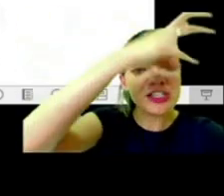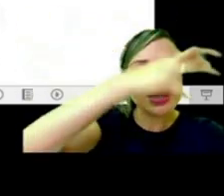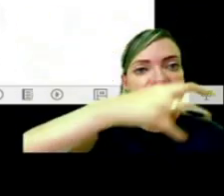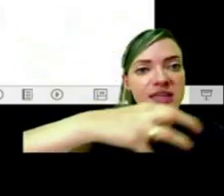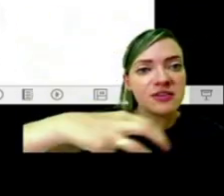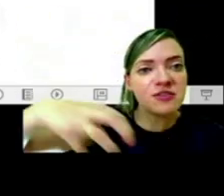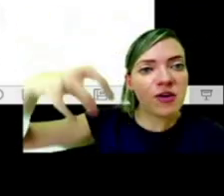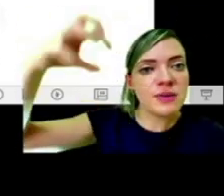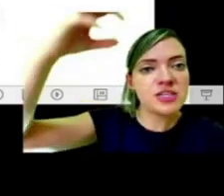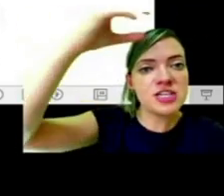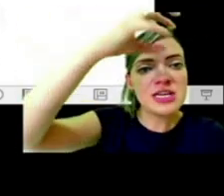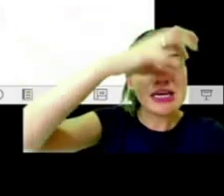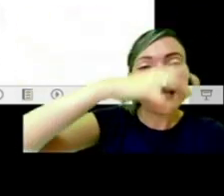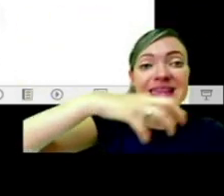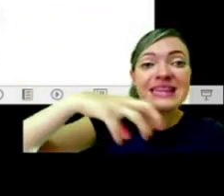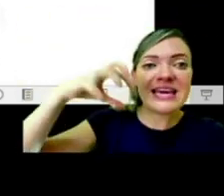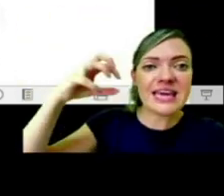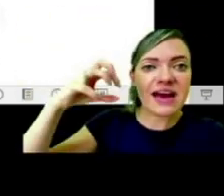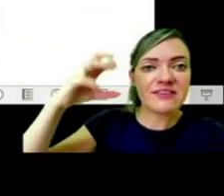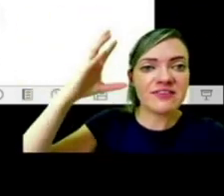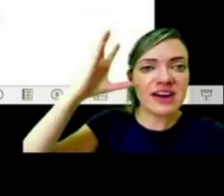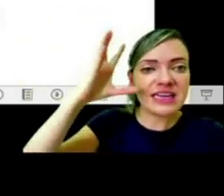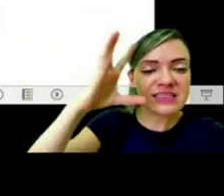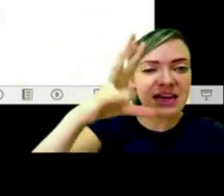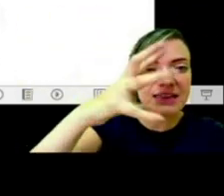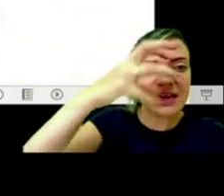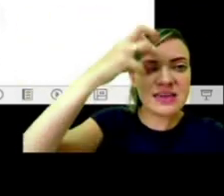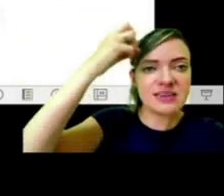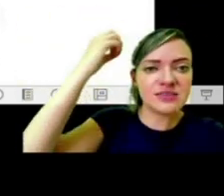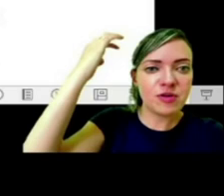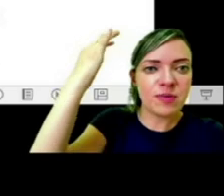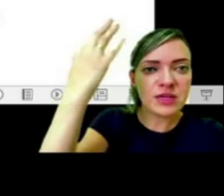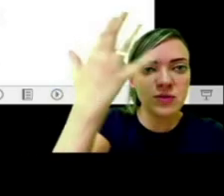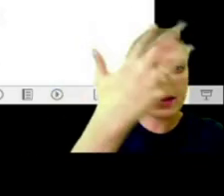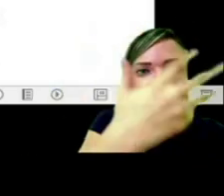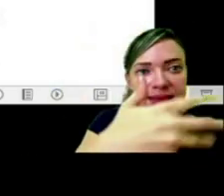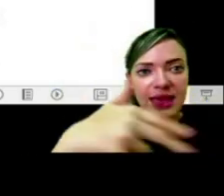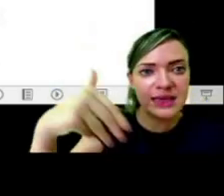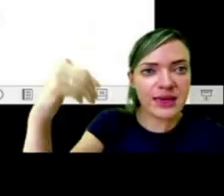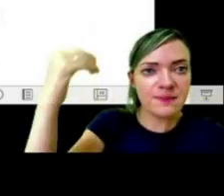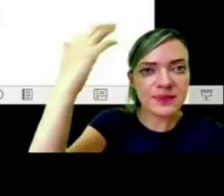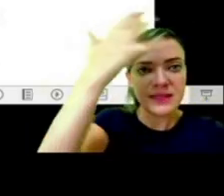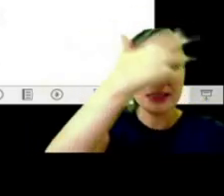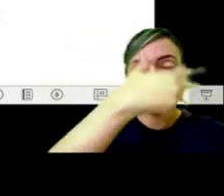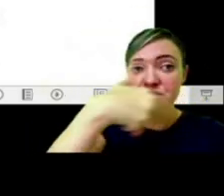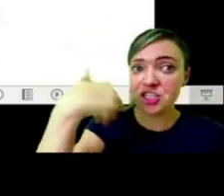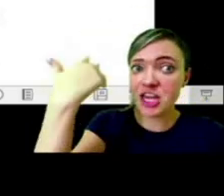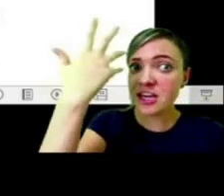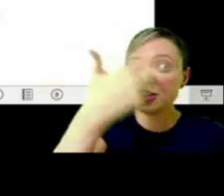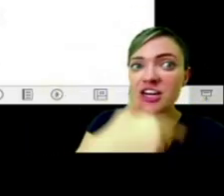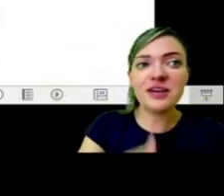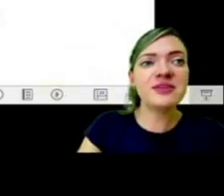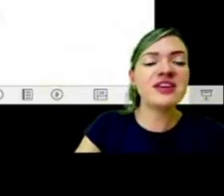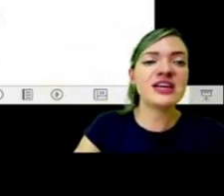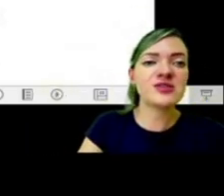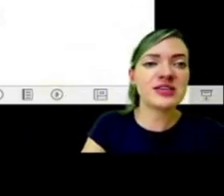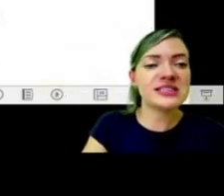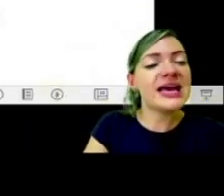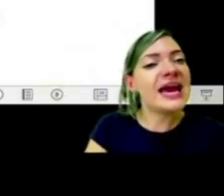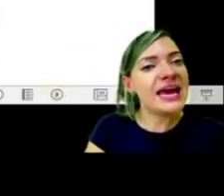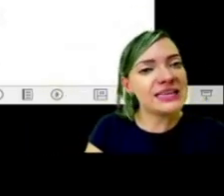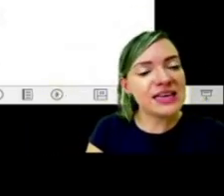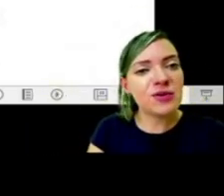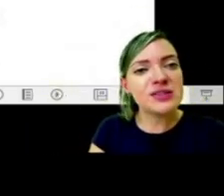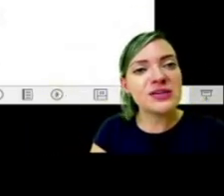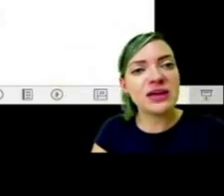de energia está em forma de teia, várias cadeias formando uma teia cheia de